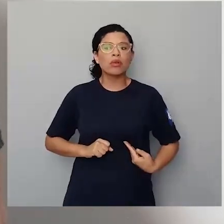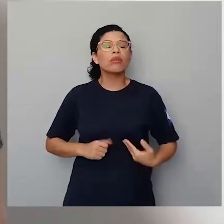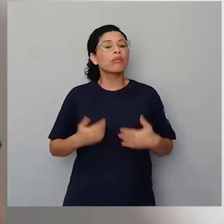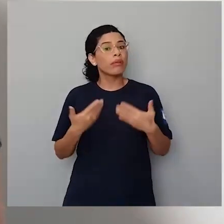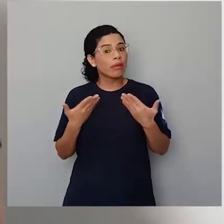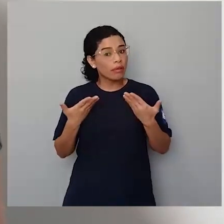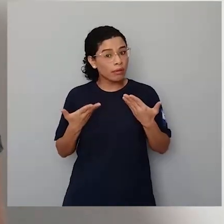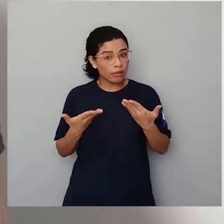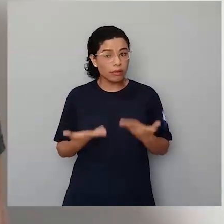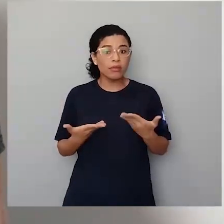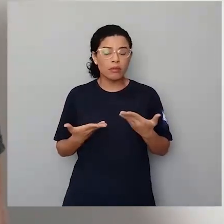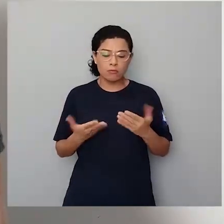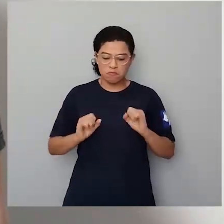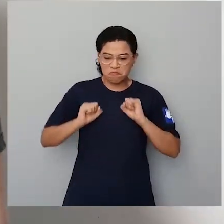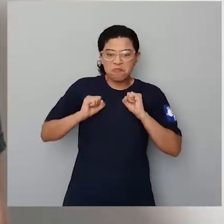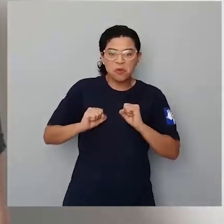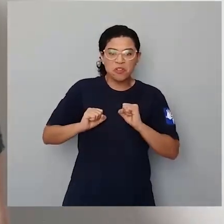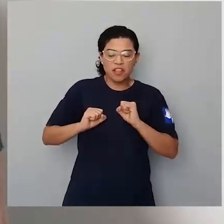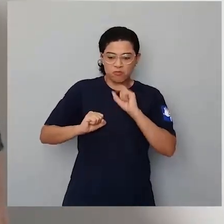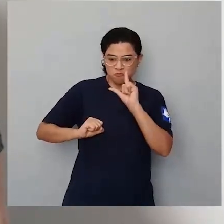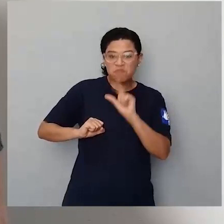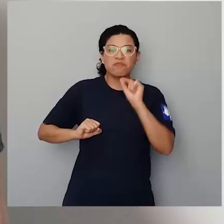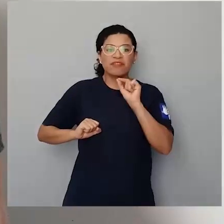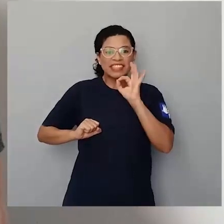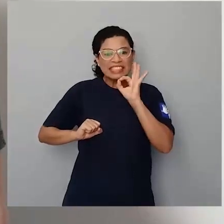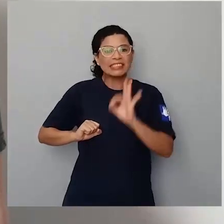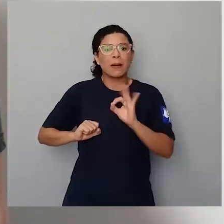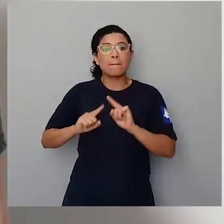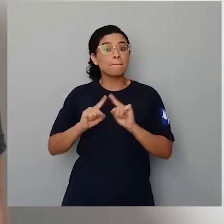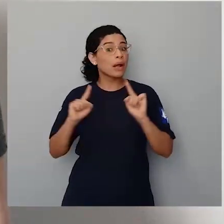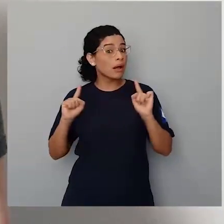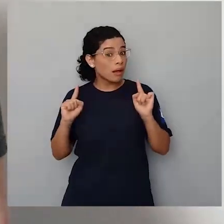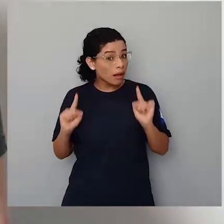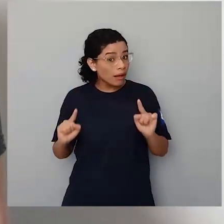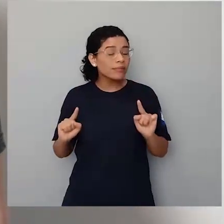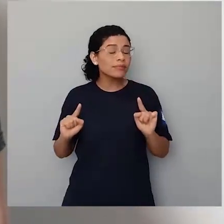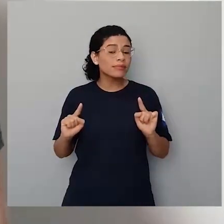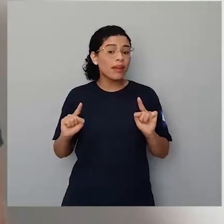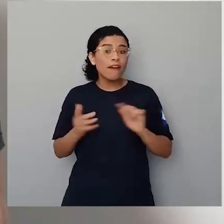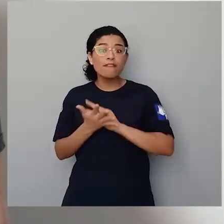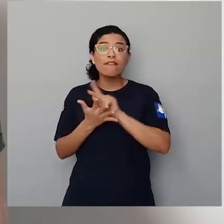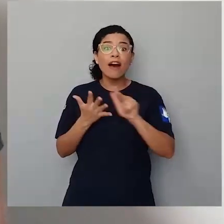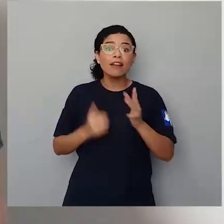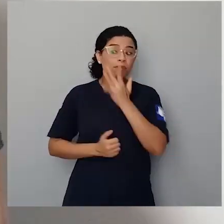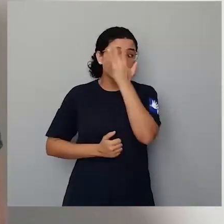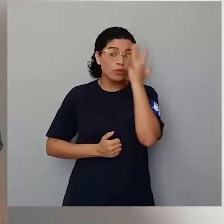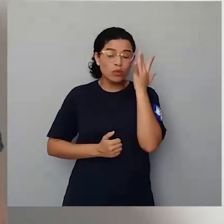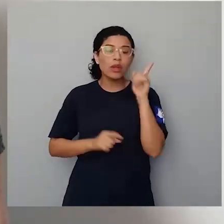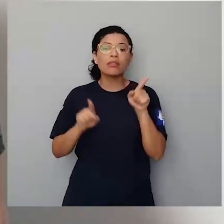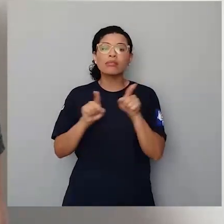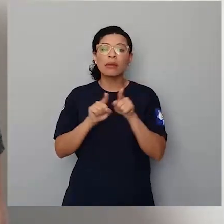público e, apesar de não ter um poder de decisão, sem dúvida nenhuma fez muita gente e